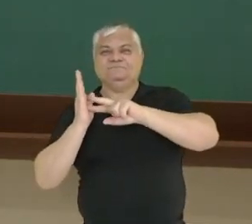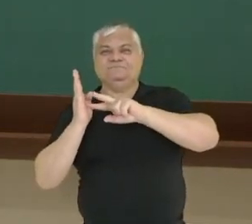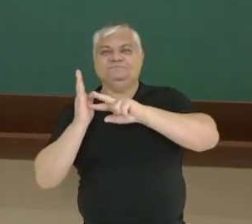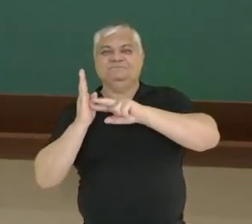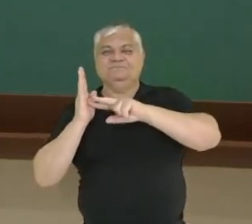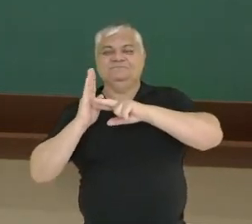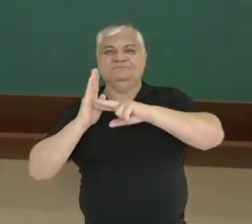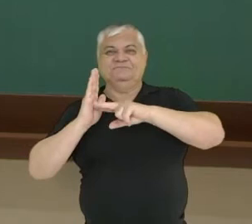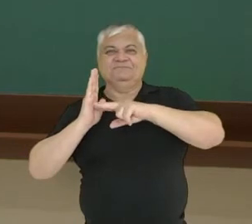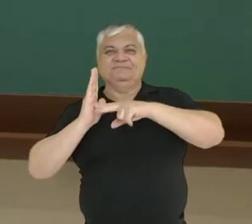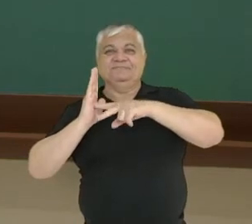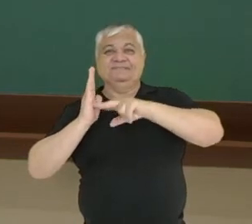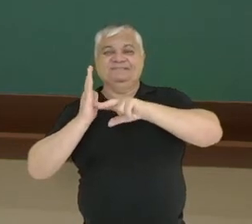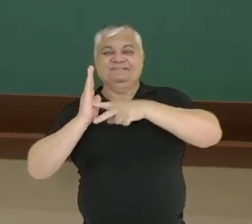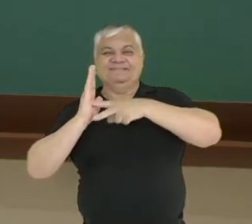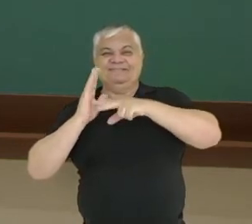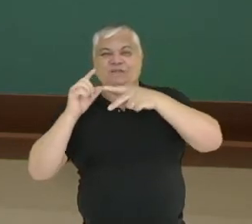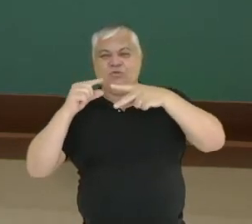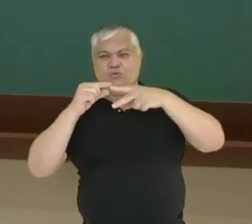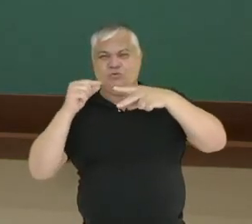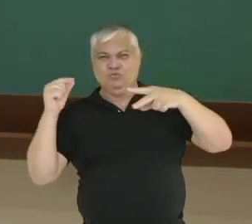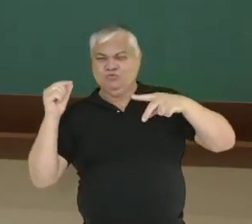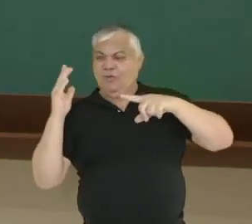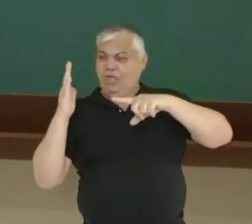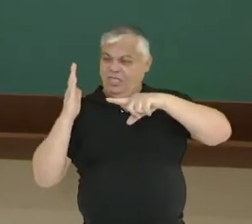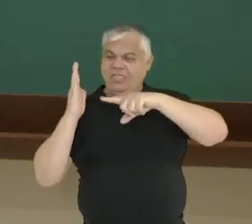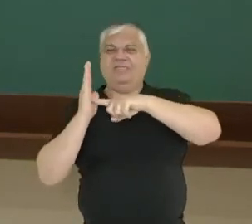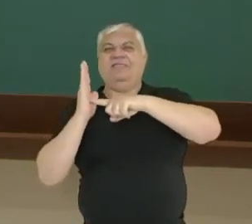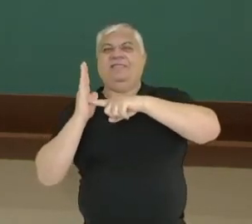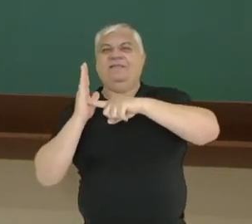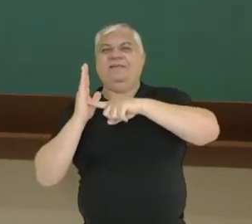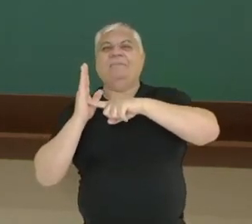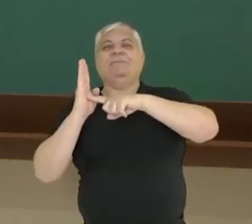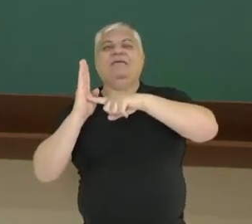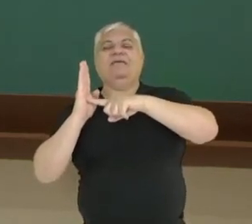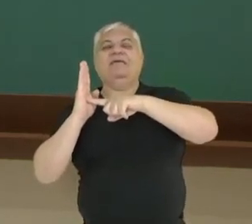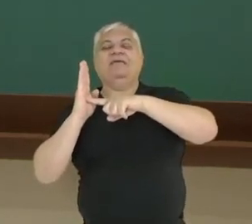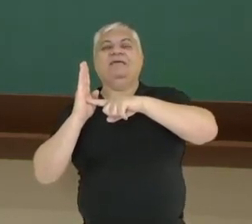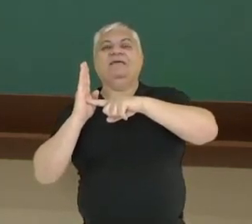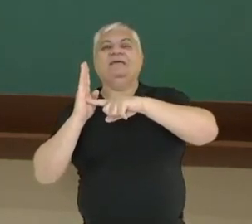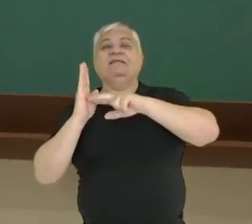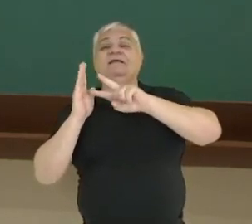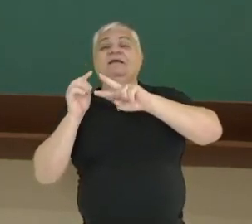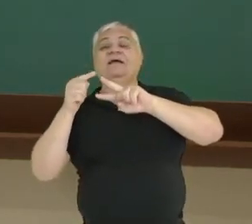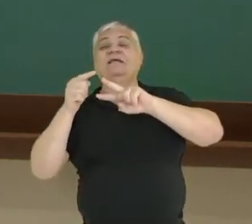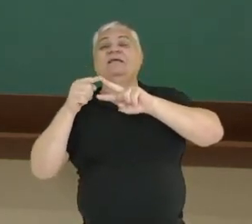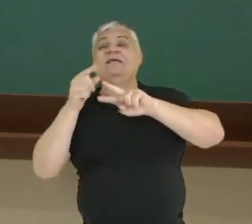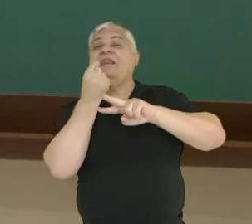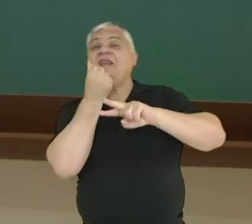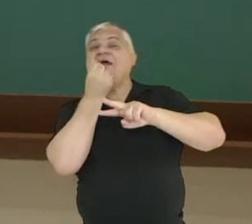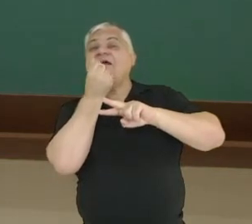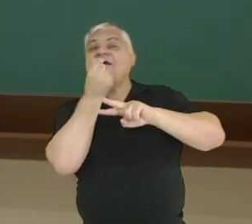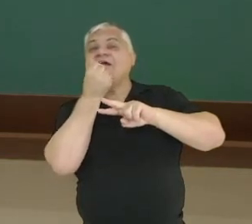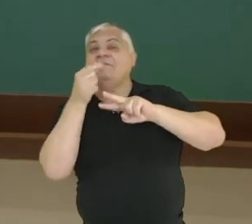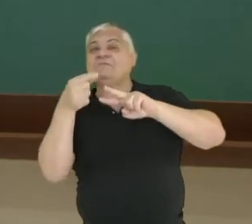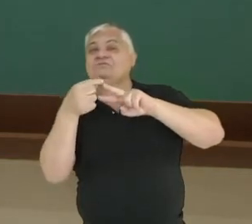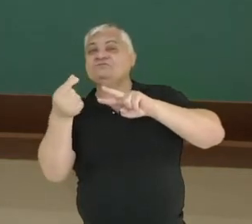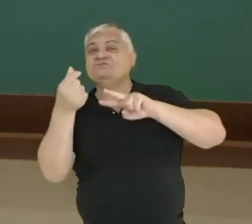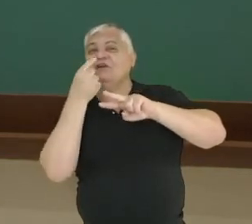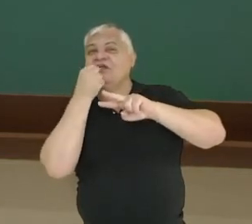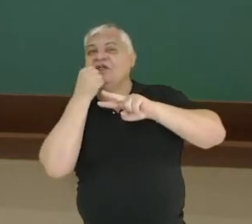colocar a ponta seca no pontinho B. E a pontinha que tem o grafite, você